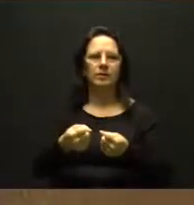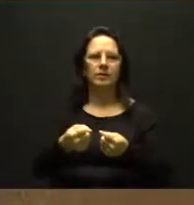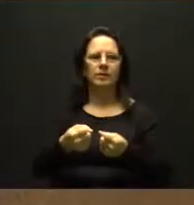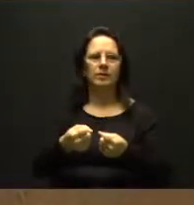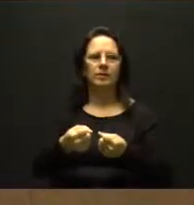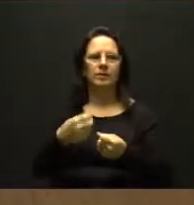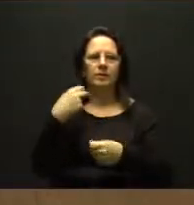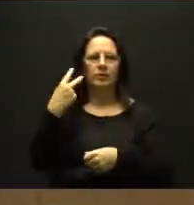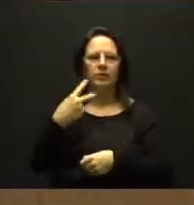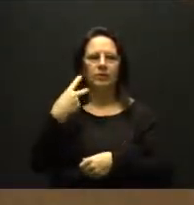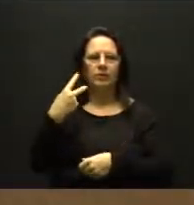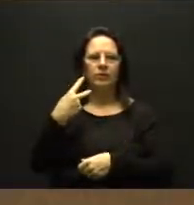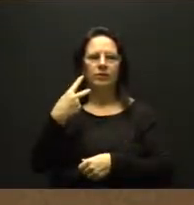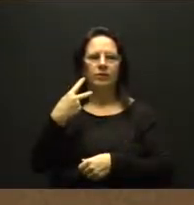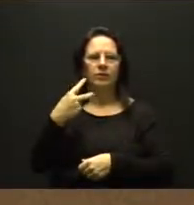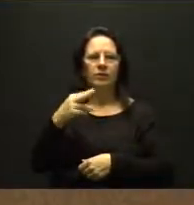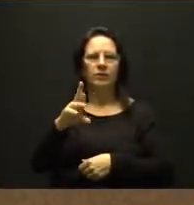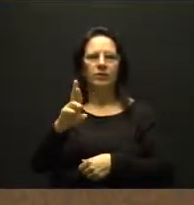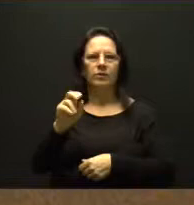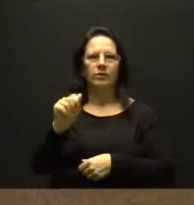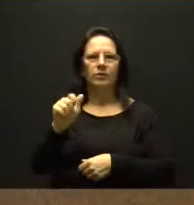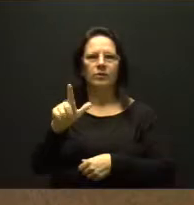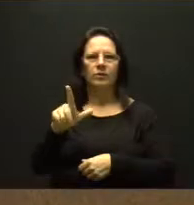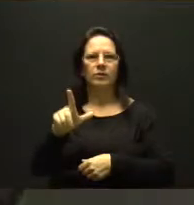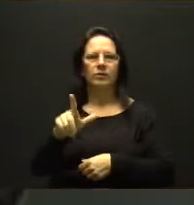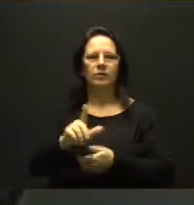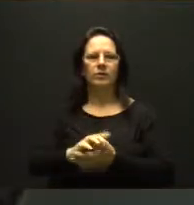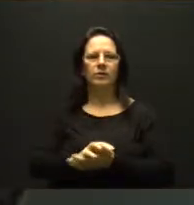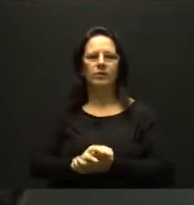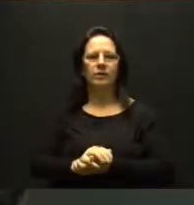palavra o vereador rafael tocou